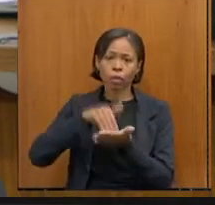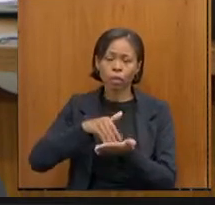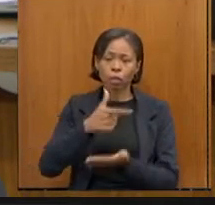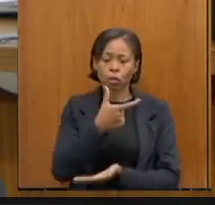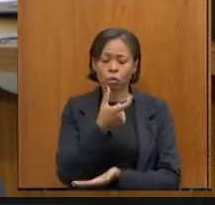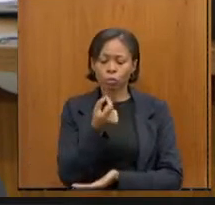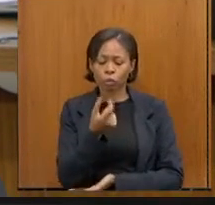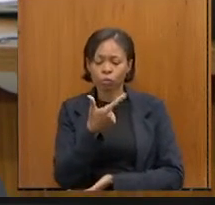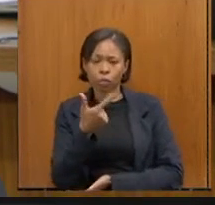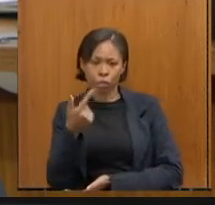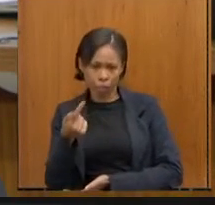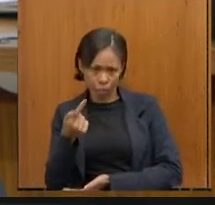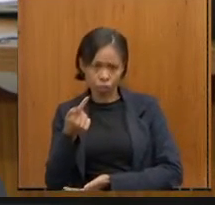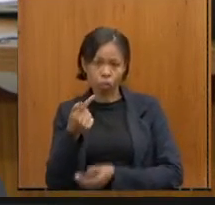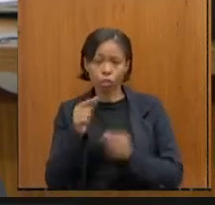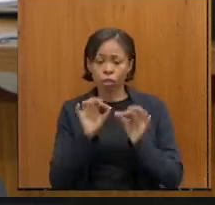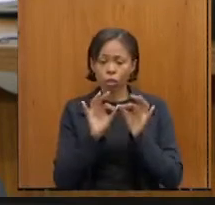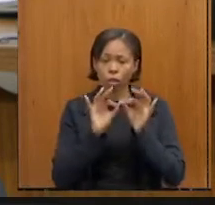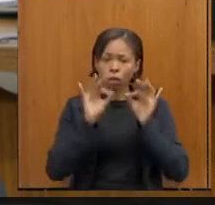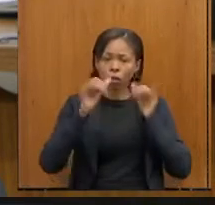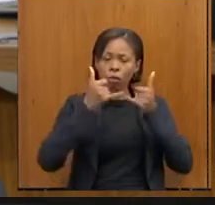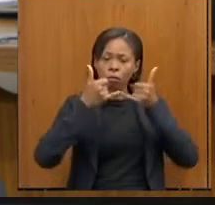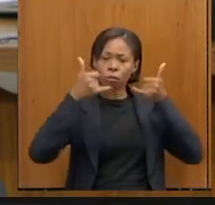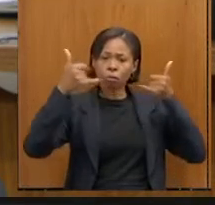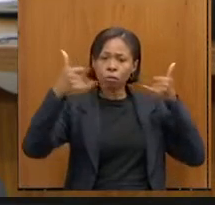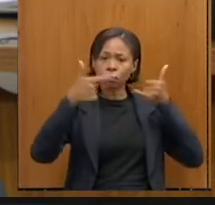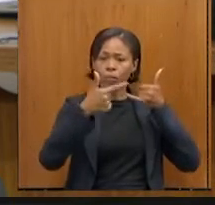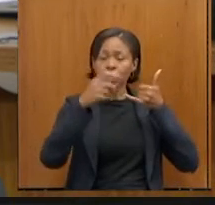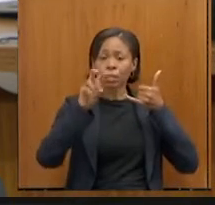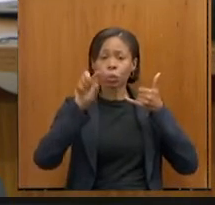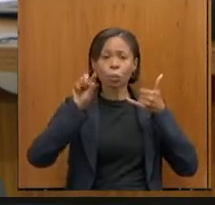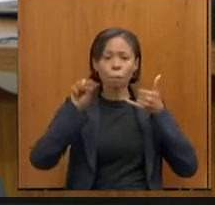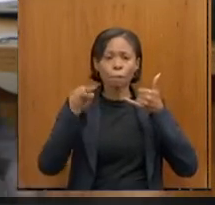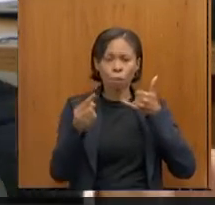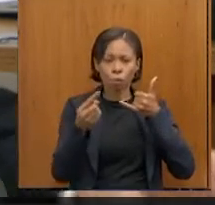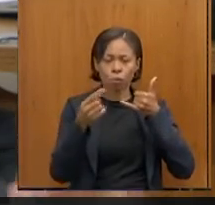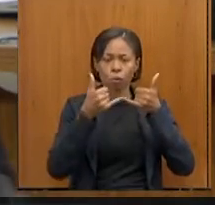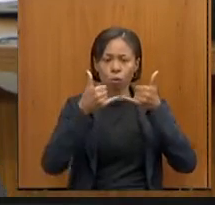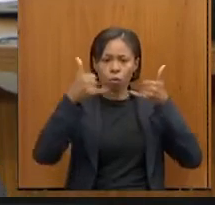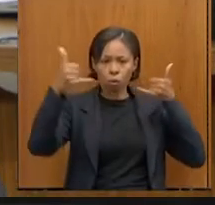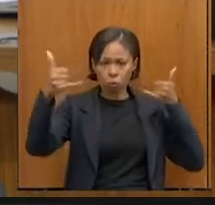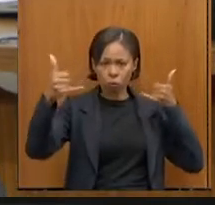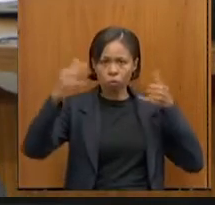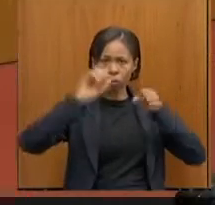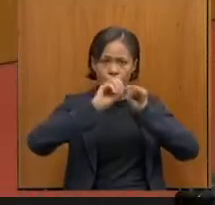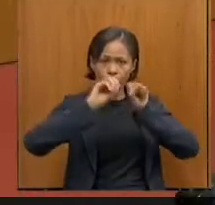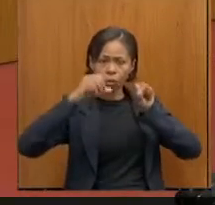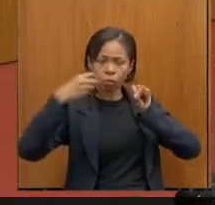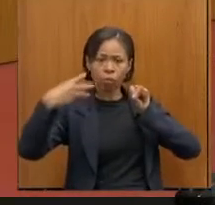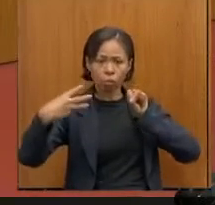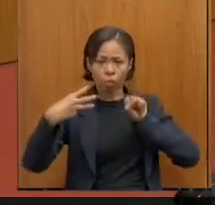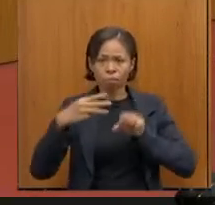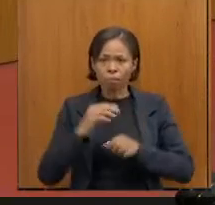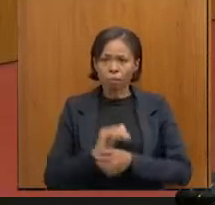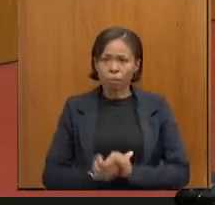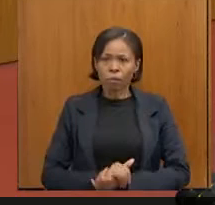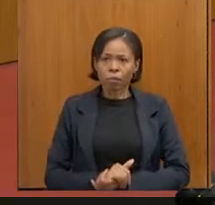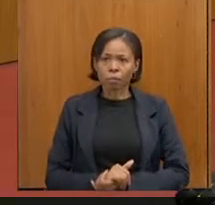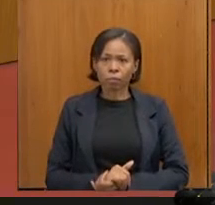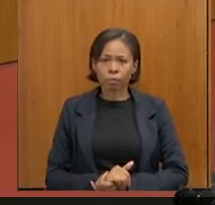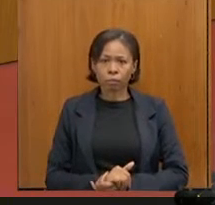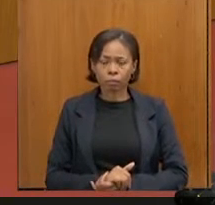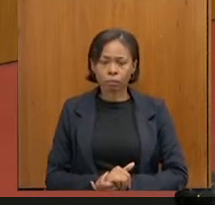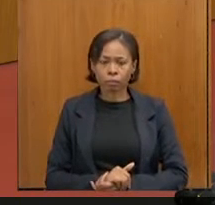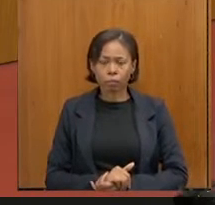2.027 de 25 mil km de redes monofásicas para rede trifásica 12 minutos ao